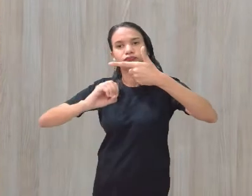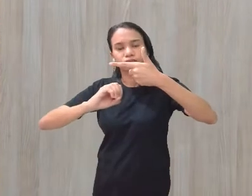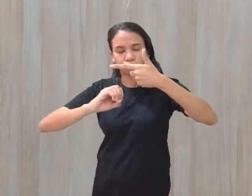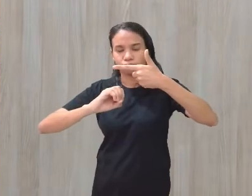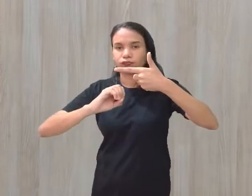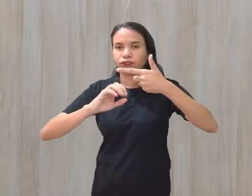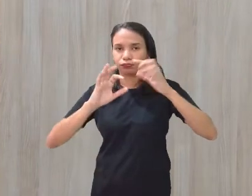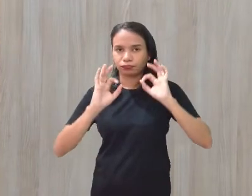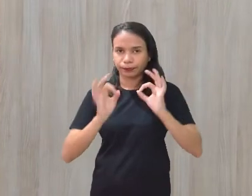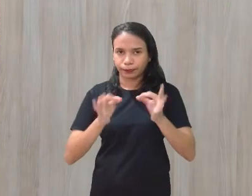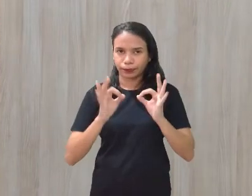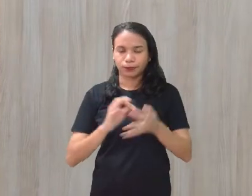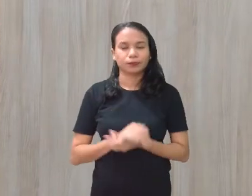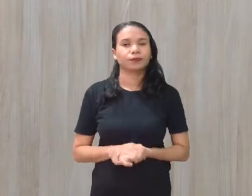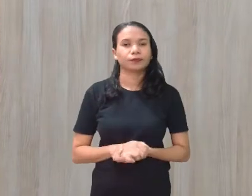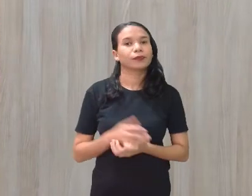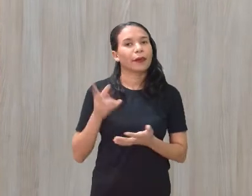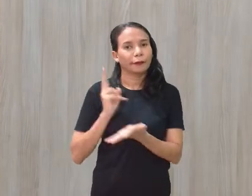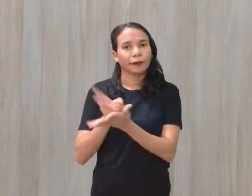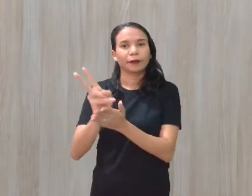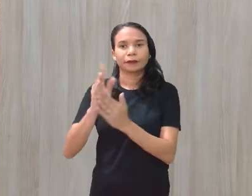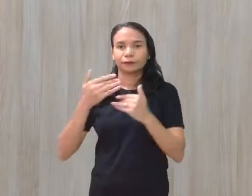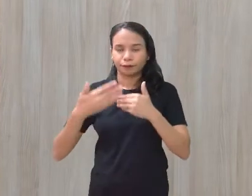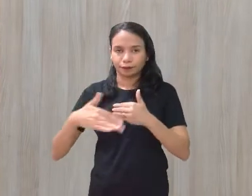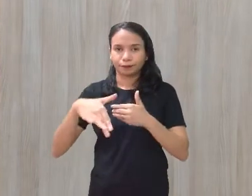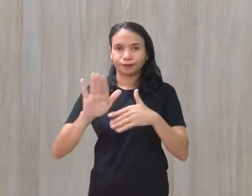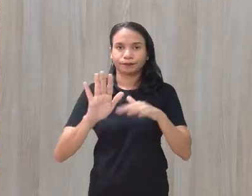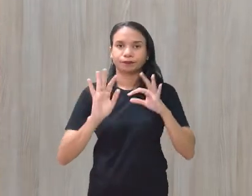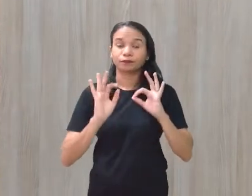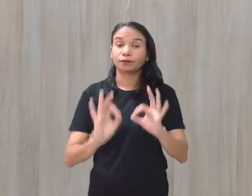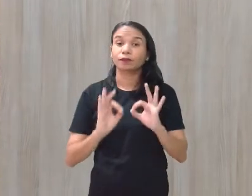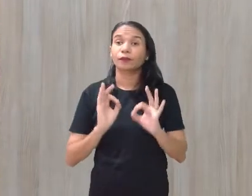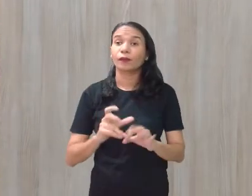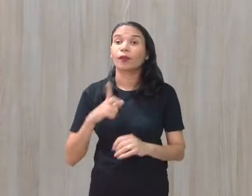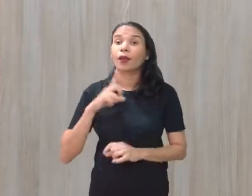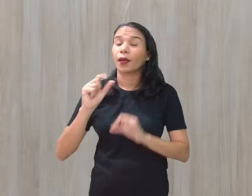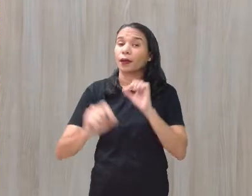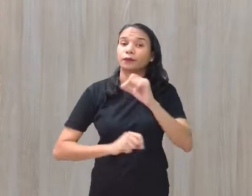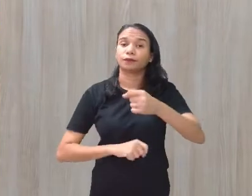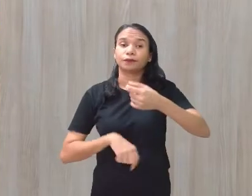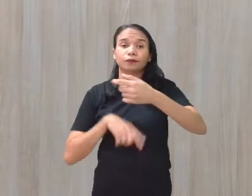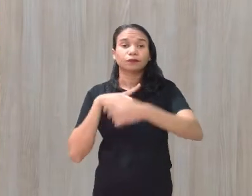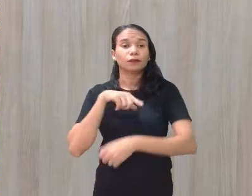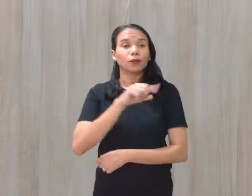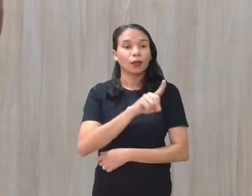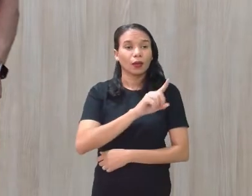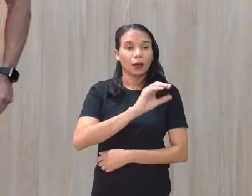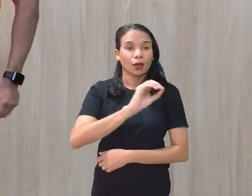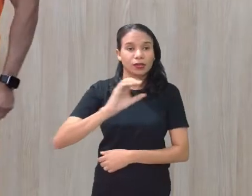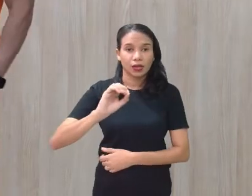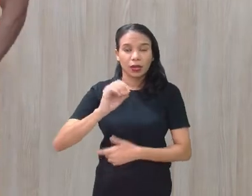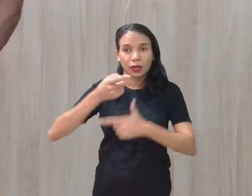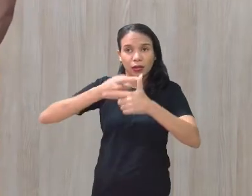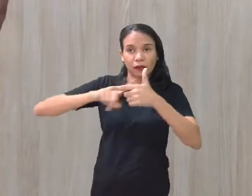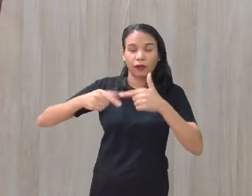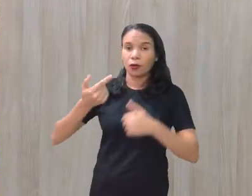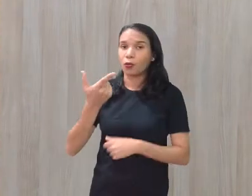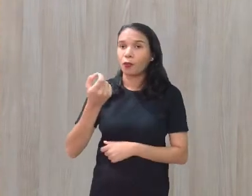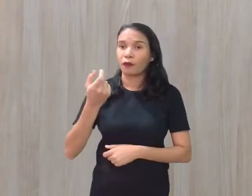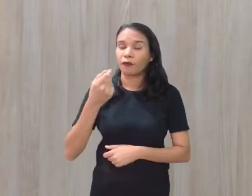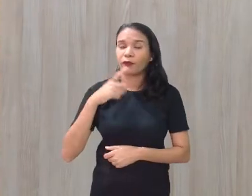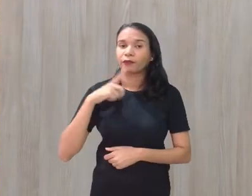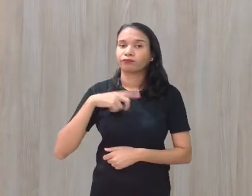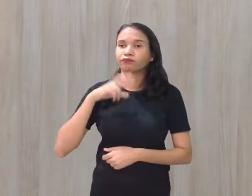aqui do lado do 3. E assim por diante, certo? Então, fiquei aí com 100 dividido por 20 dá igual